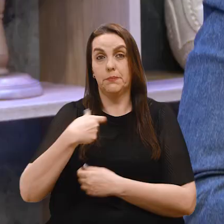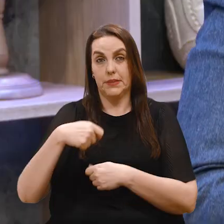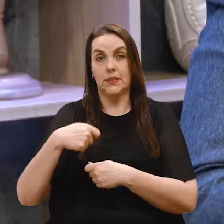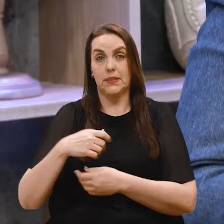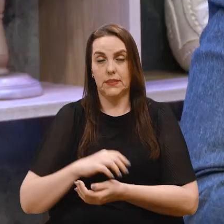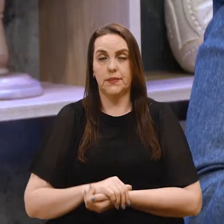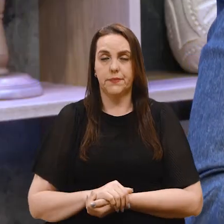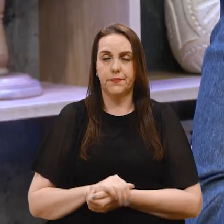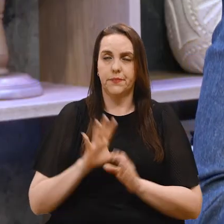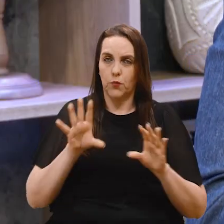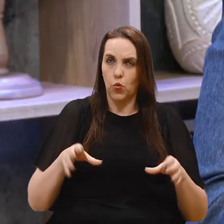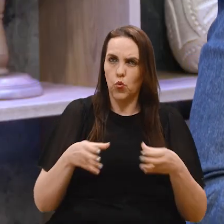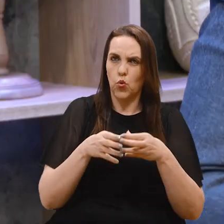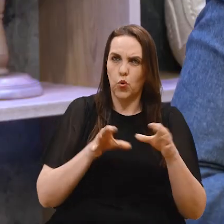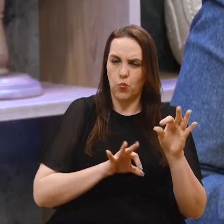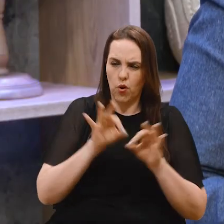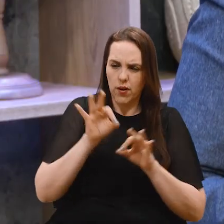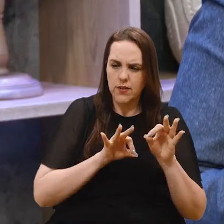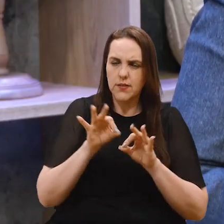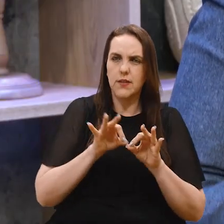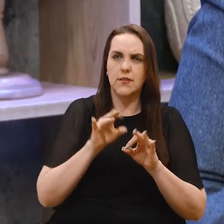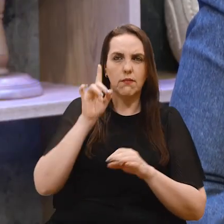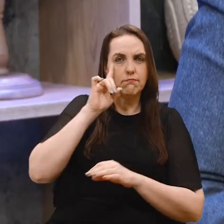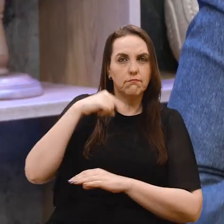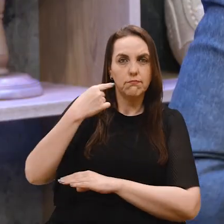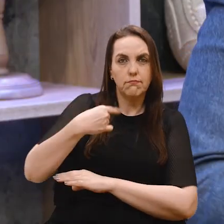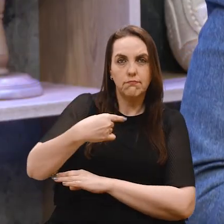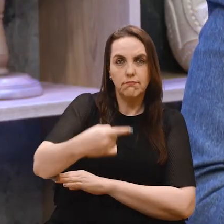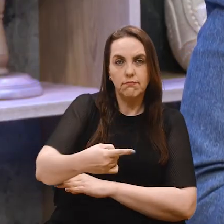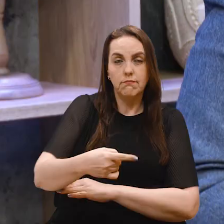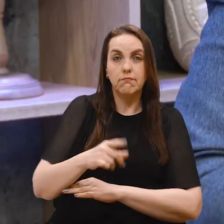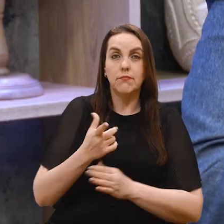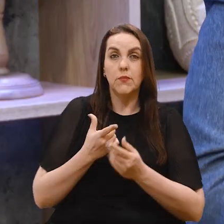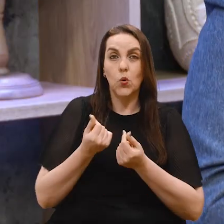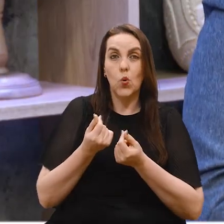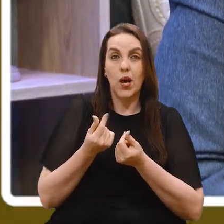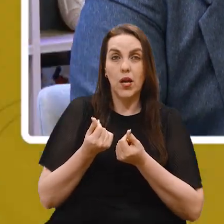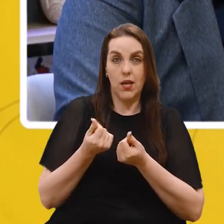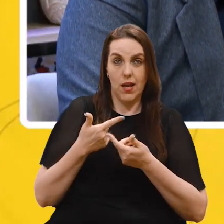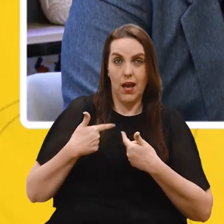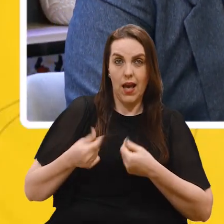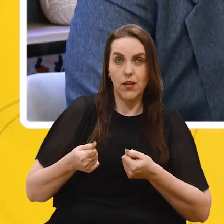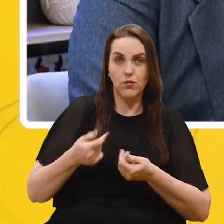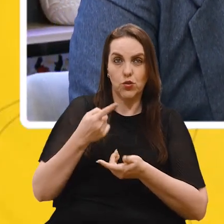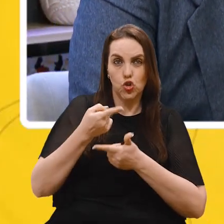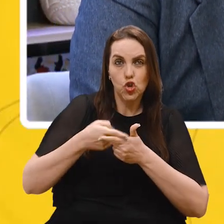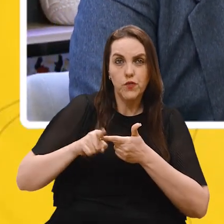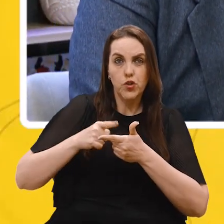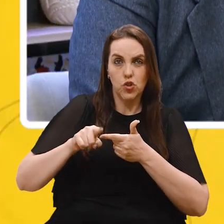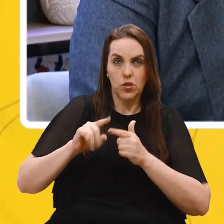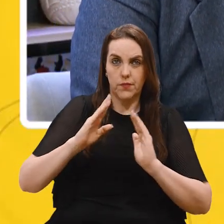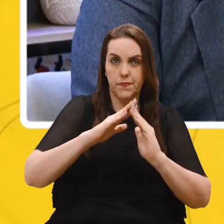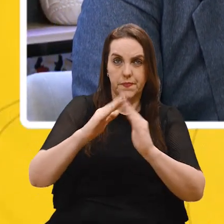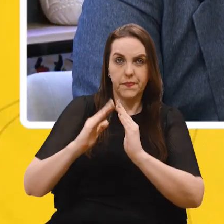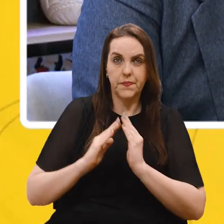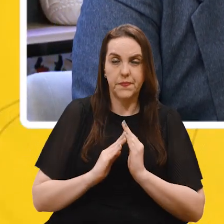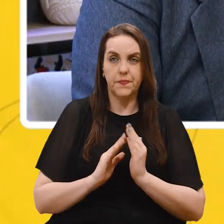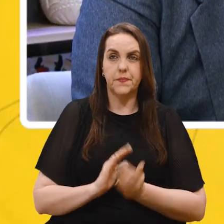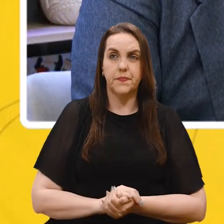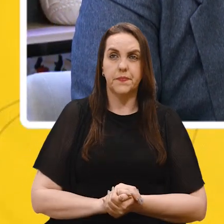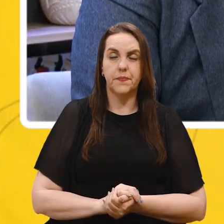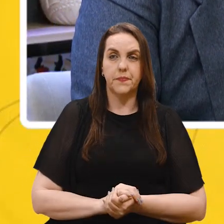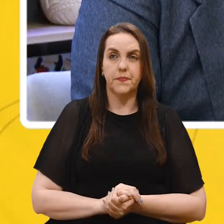organizam frequentemente ali, inclusive os custos são repartidos entre os próprios moradores, né? Ali